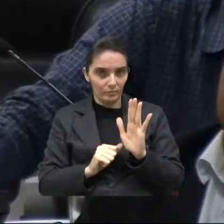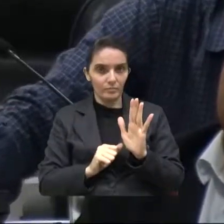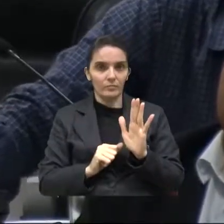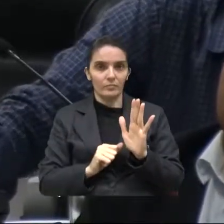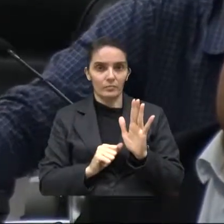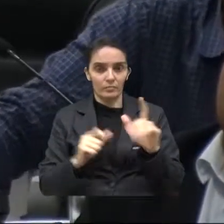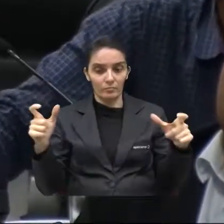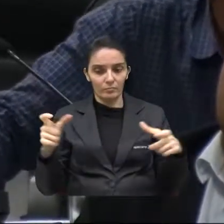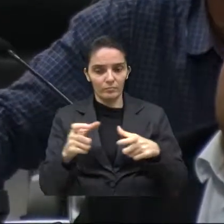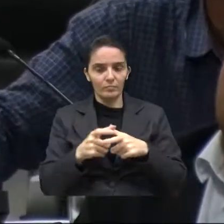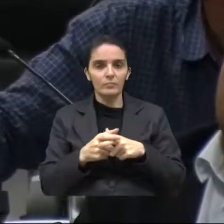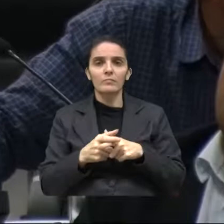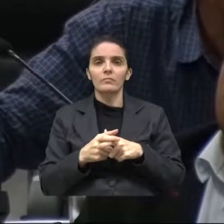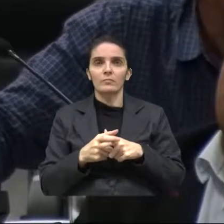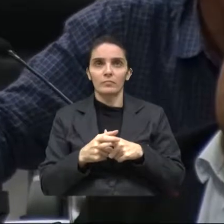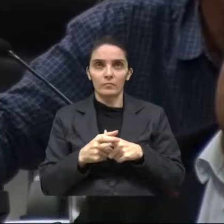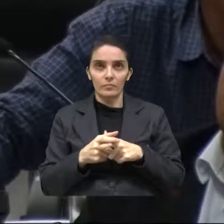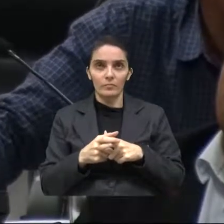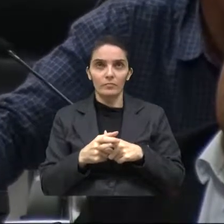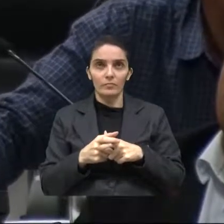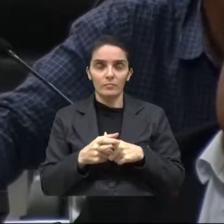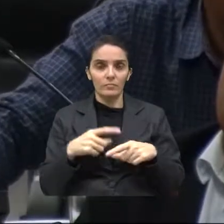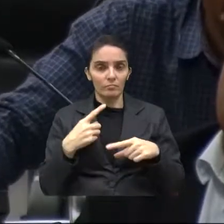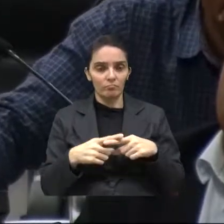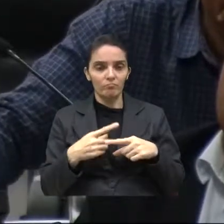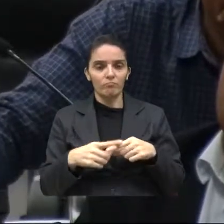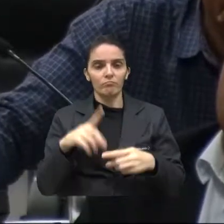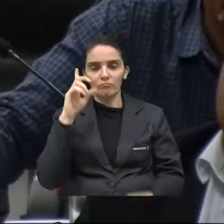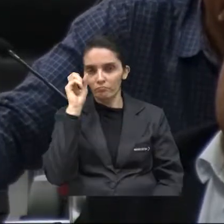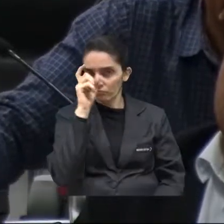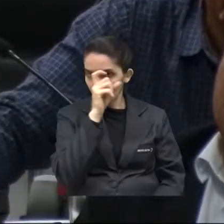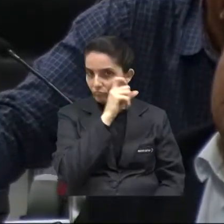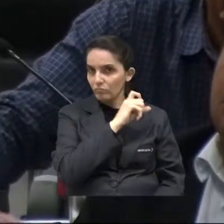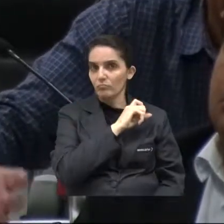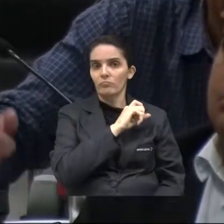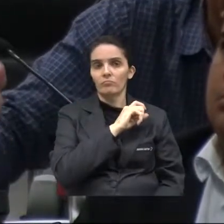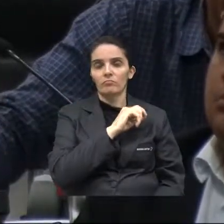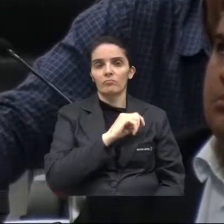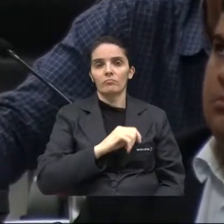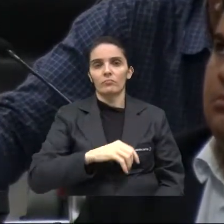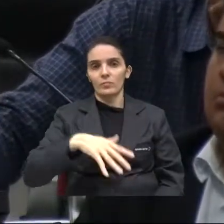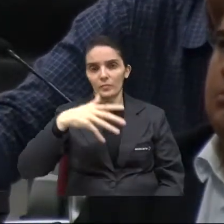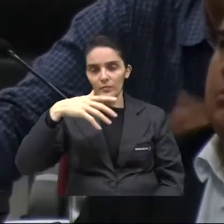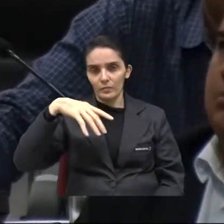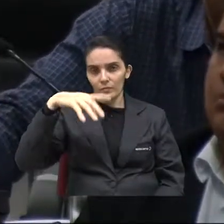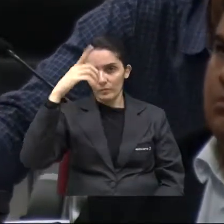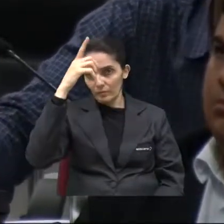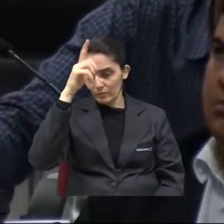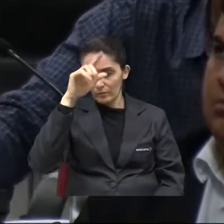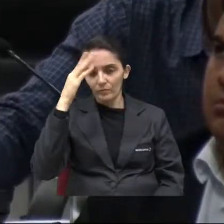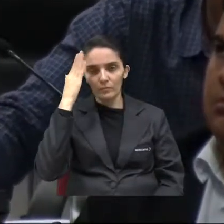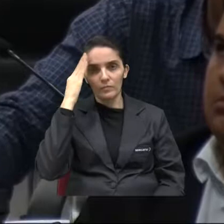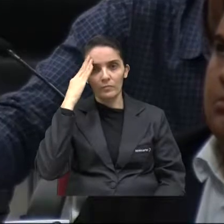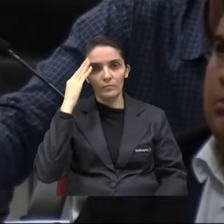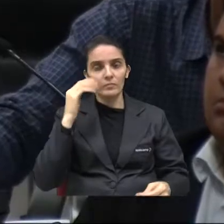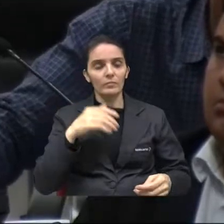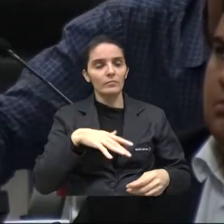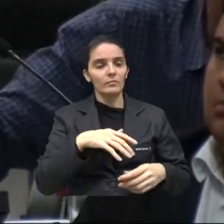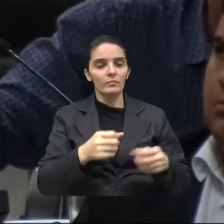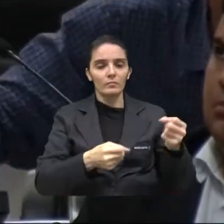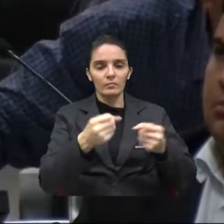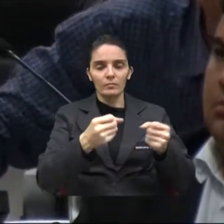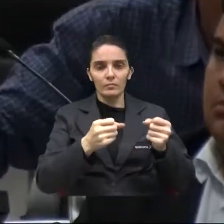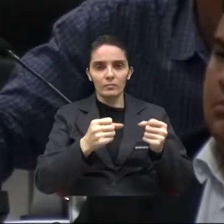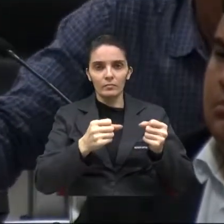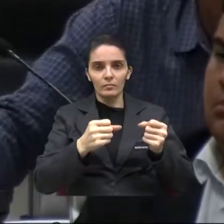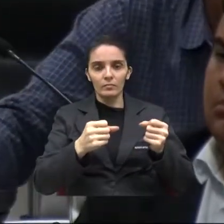está horrível. Eu estava num lugar, o cara roubou de um transformador uma pecinha, vazou o óleo, aí